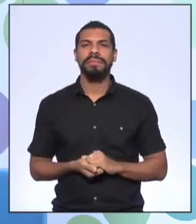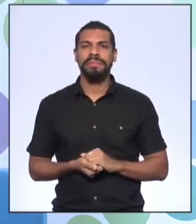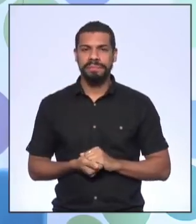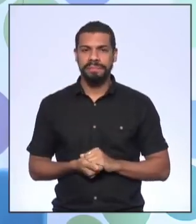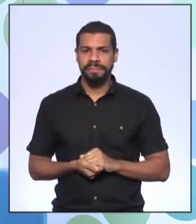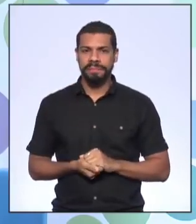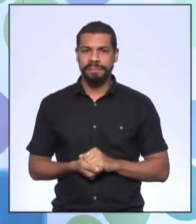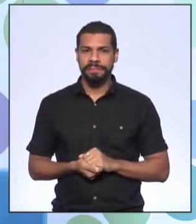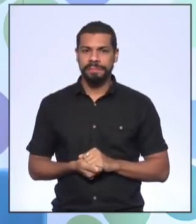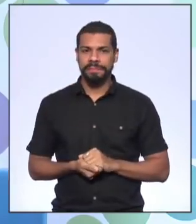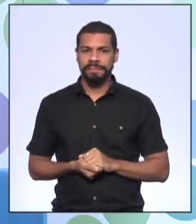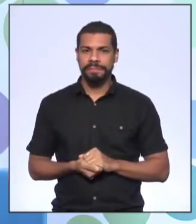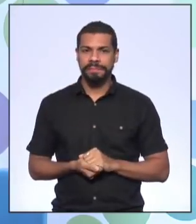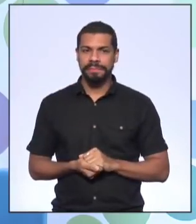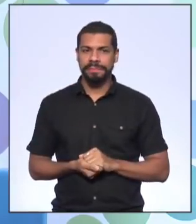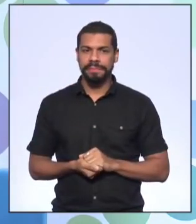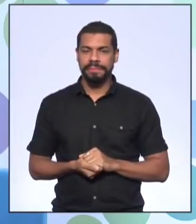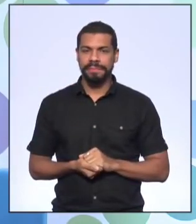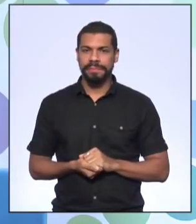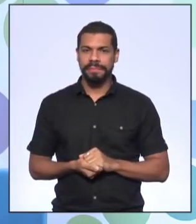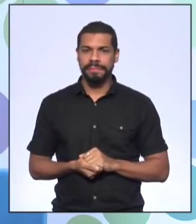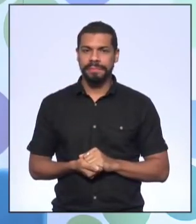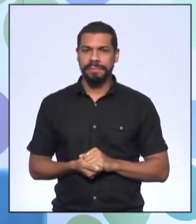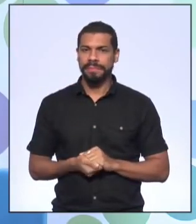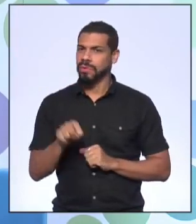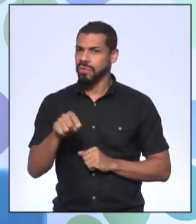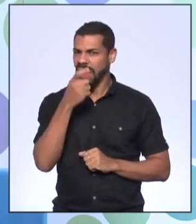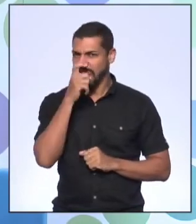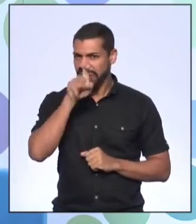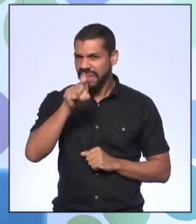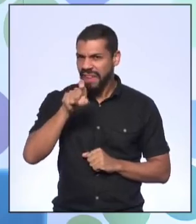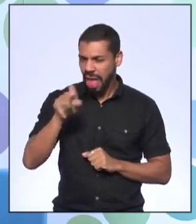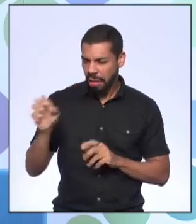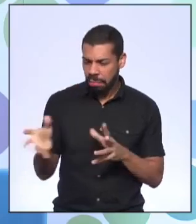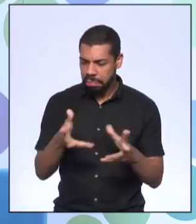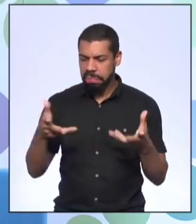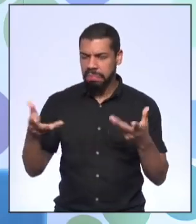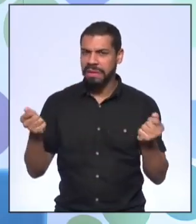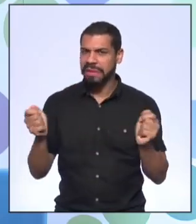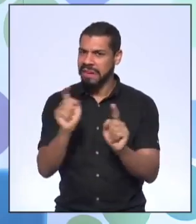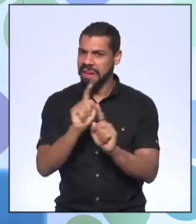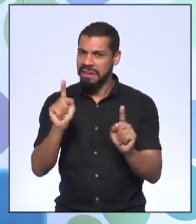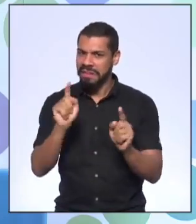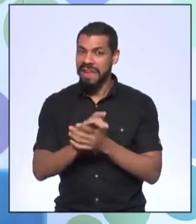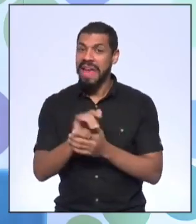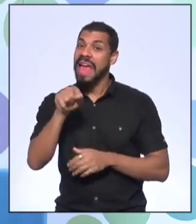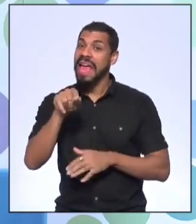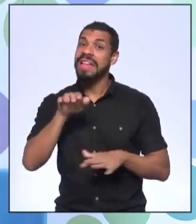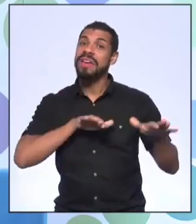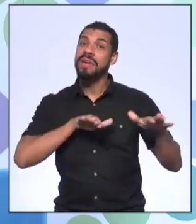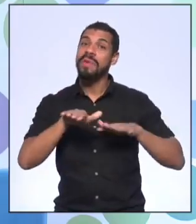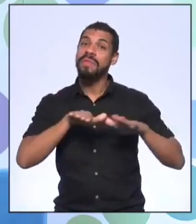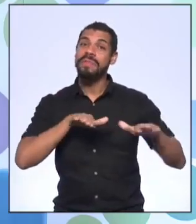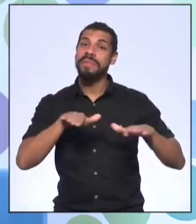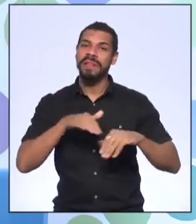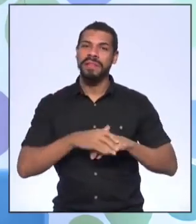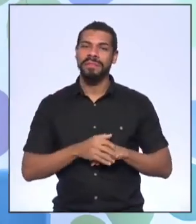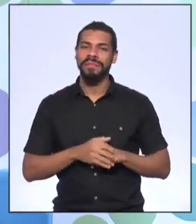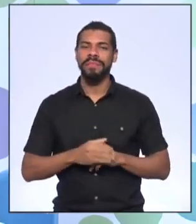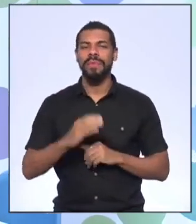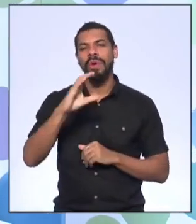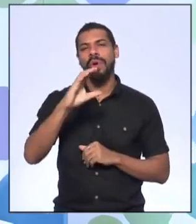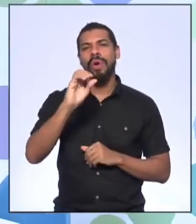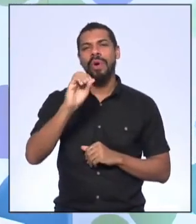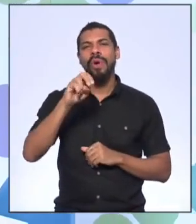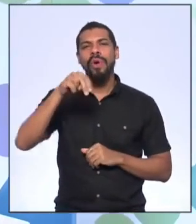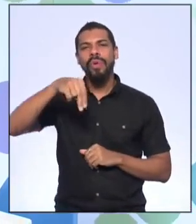movimentar esse ventilador aí, mesmo desligar, tá? Não é bruxaria, não. Certo? Olha lá, ó. Esse é o movimento que de convecção, tá,